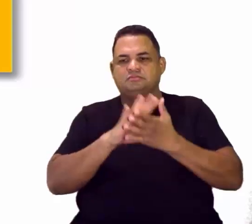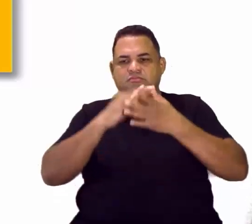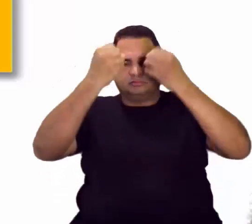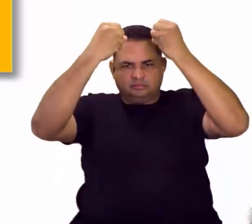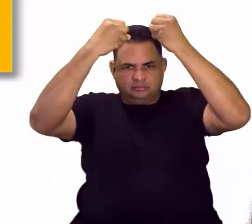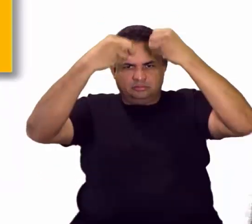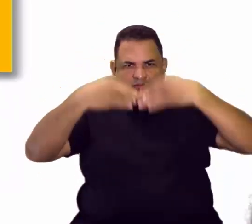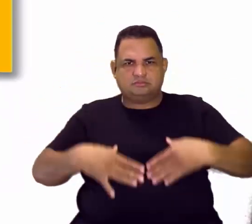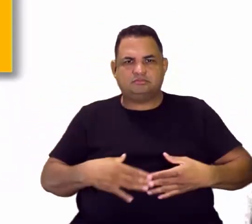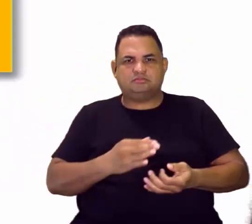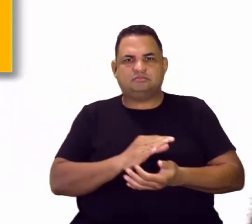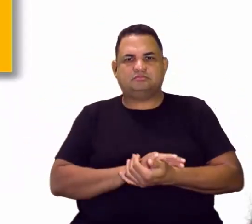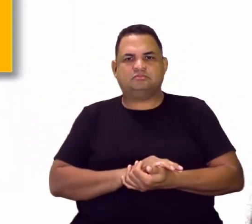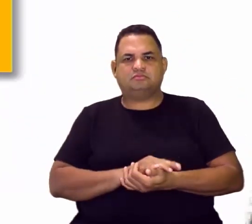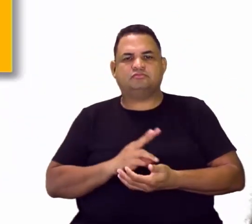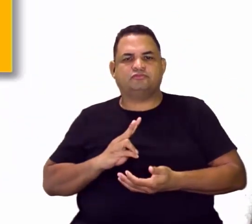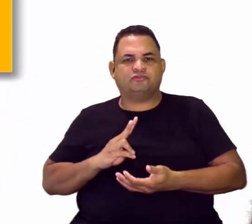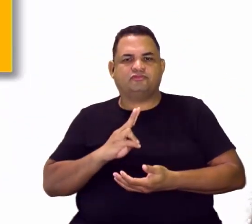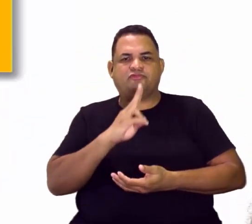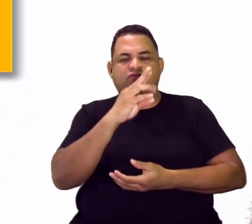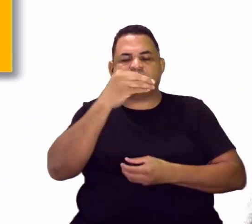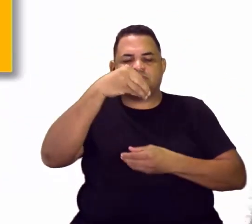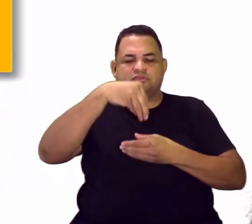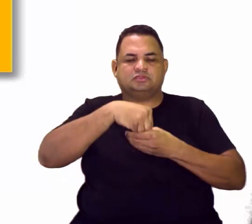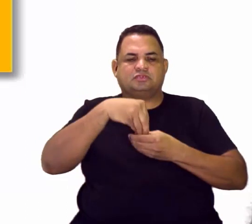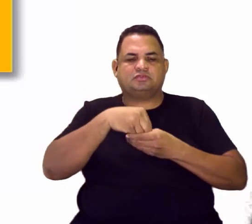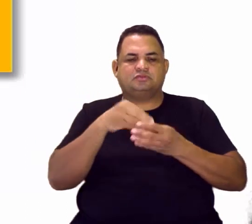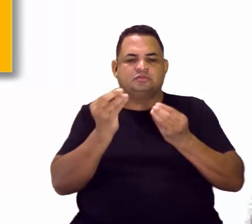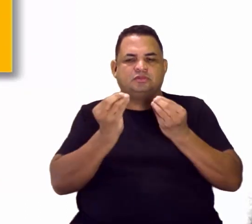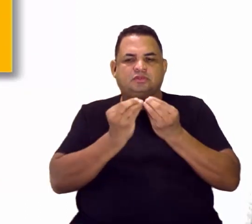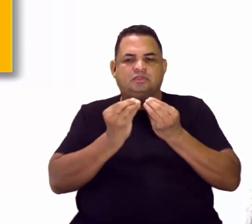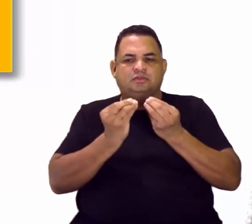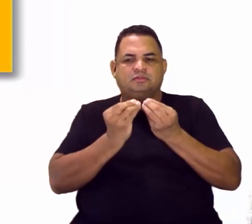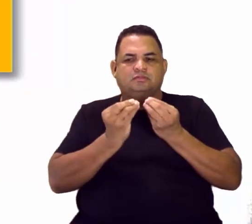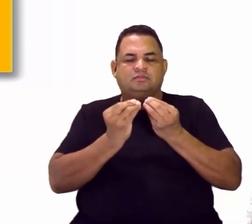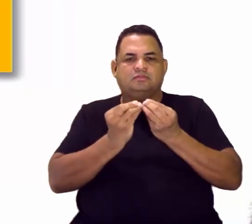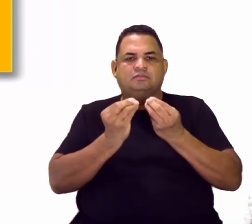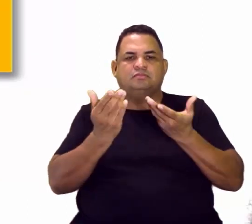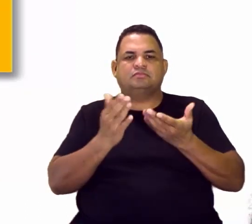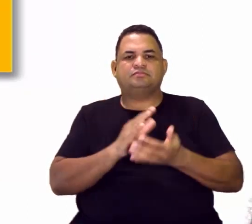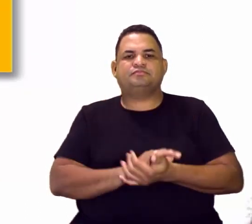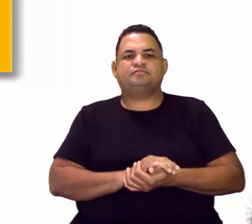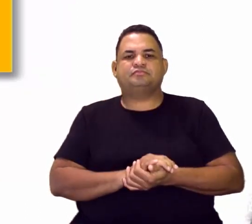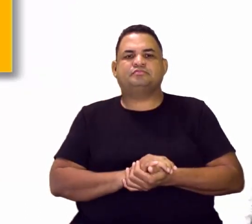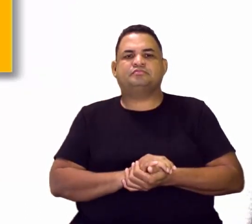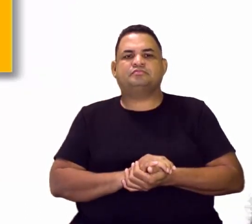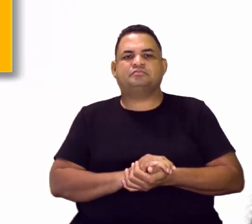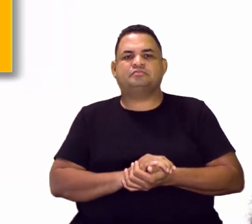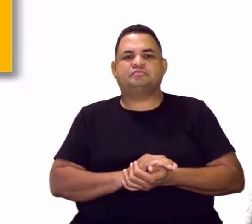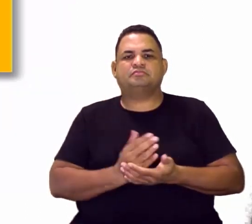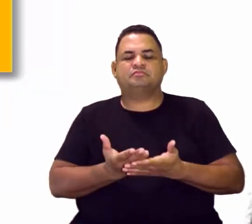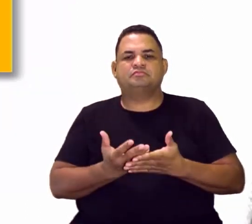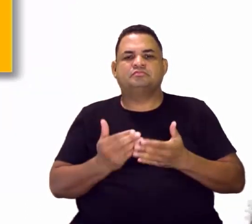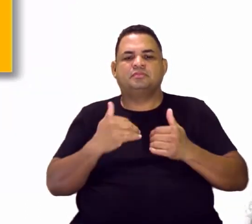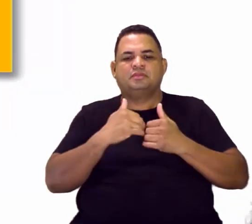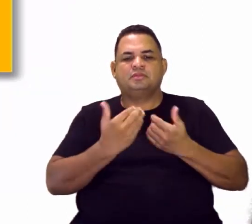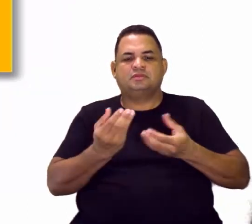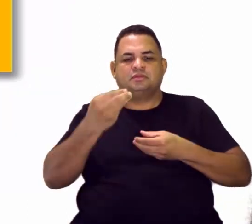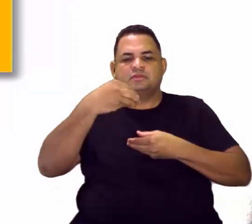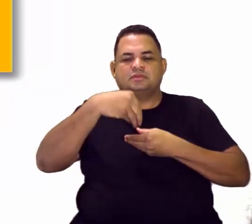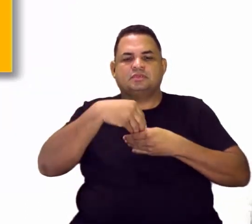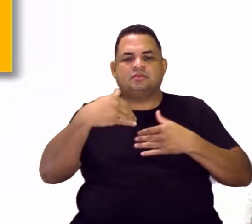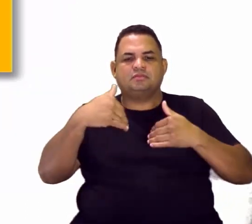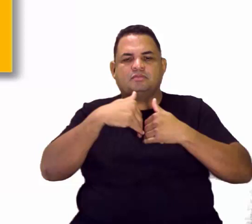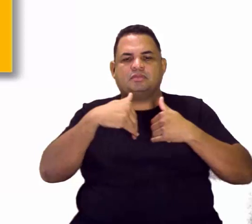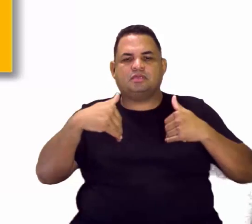abordar sobre as forças intermoleculares, que são o quê? Forças entre as